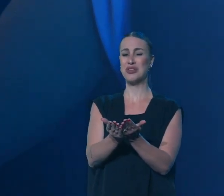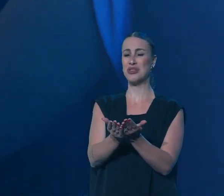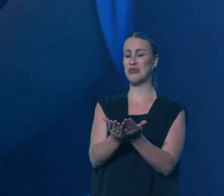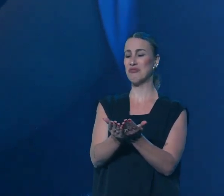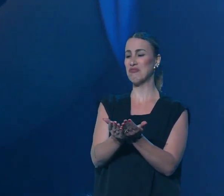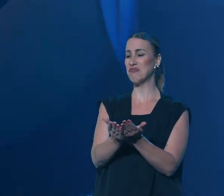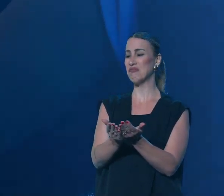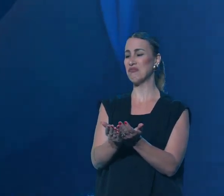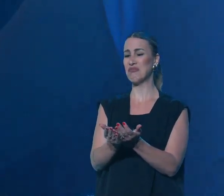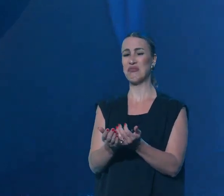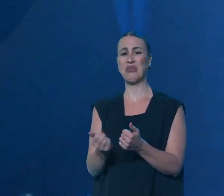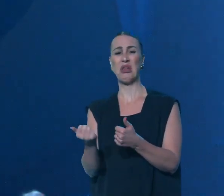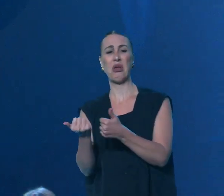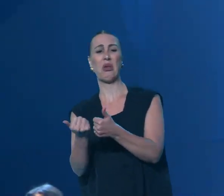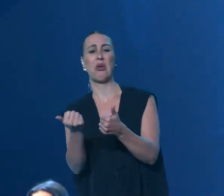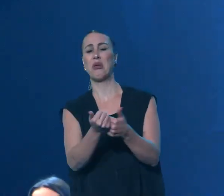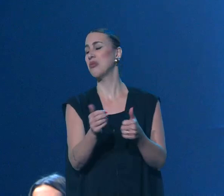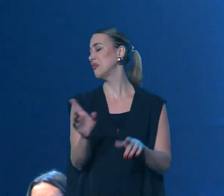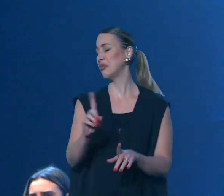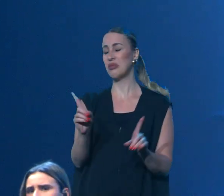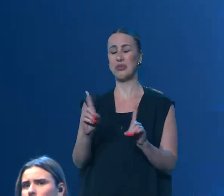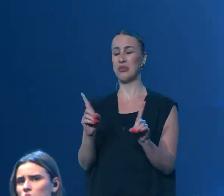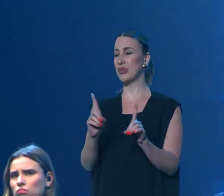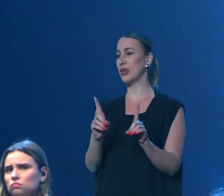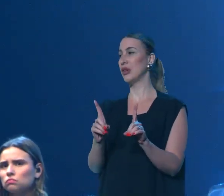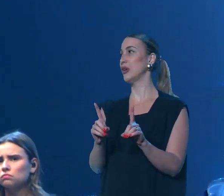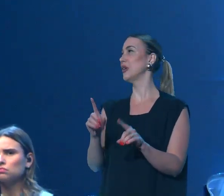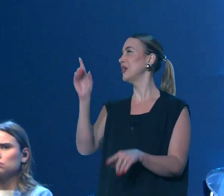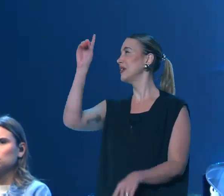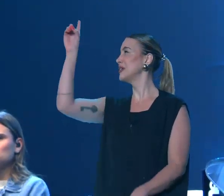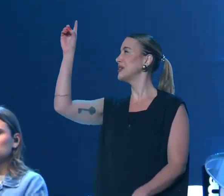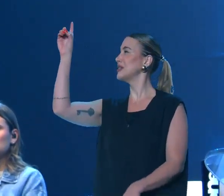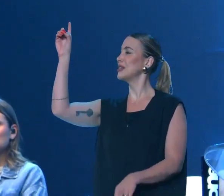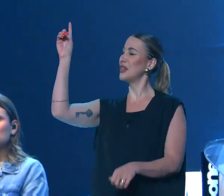na vida de cada um aqui está guardado em Cristo Jesus.